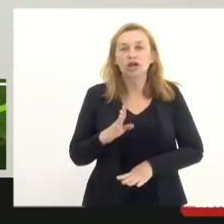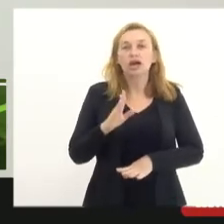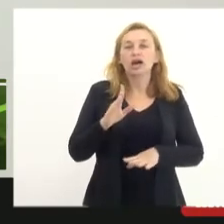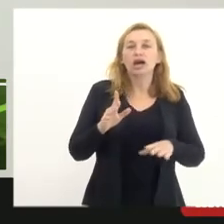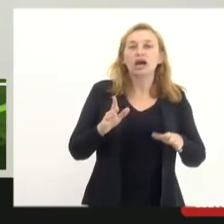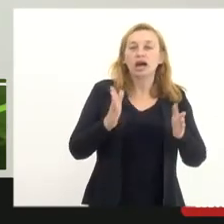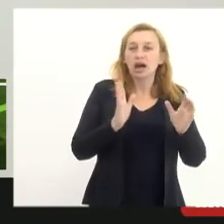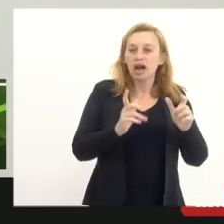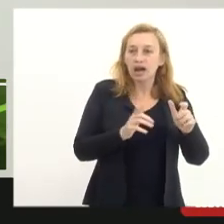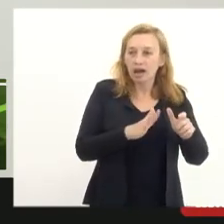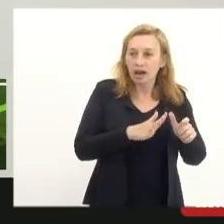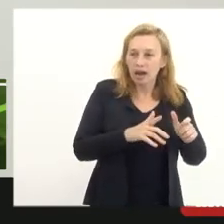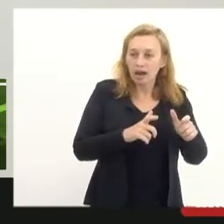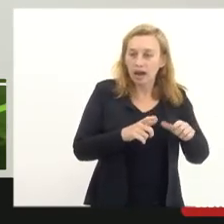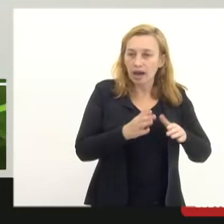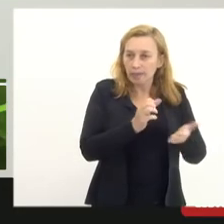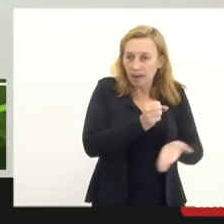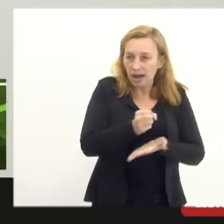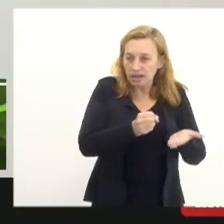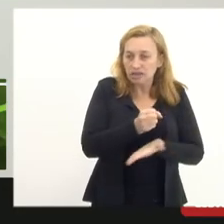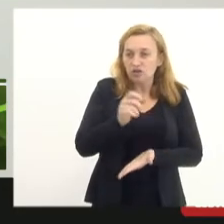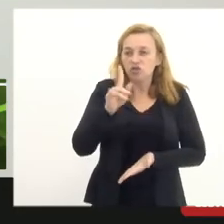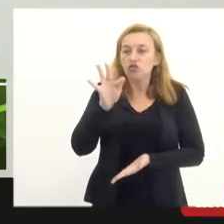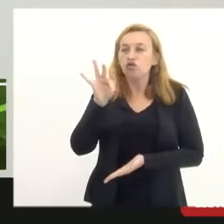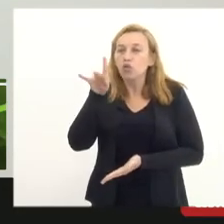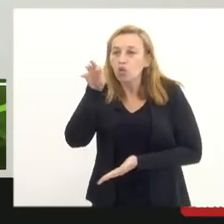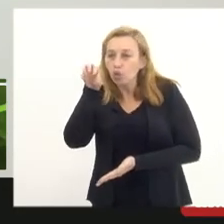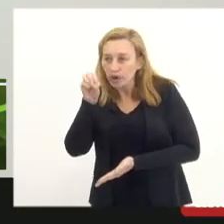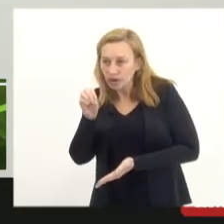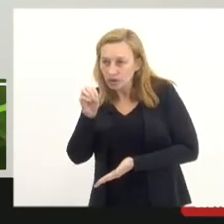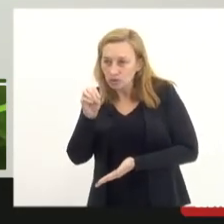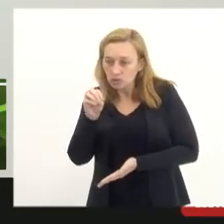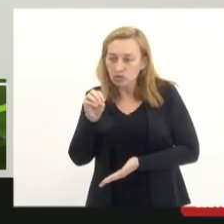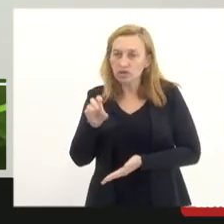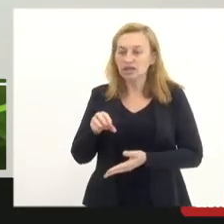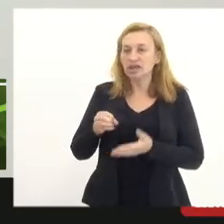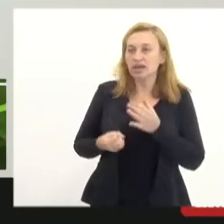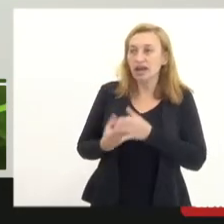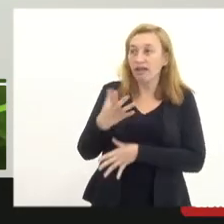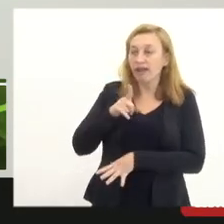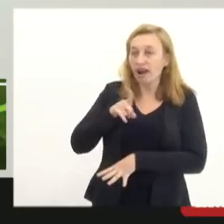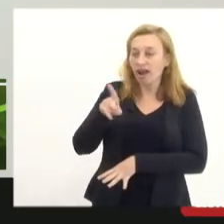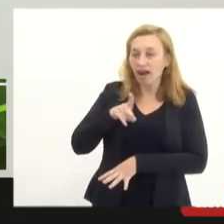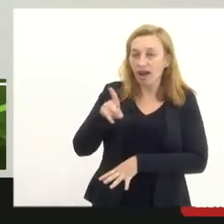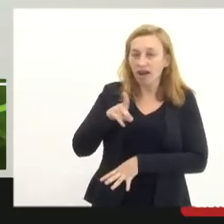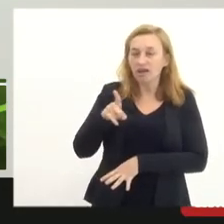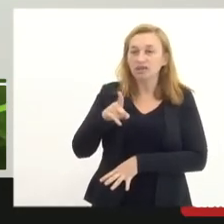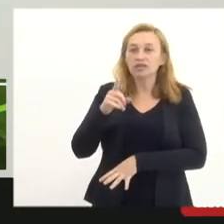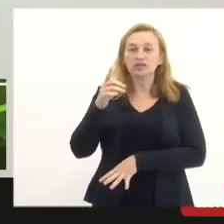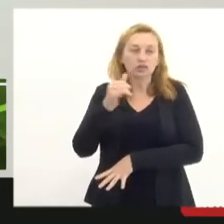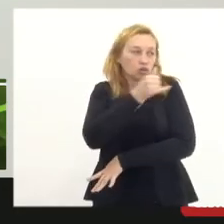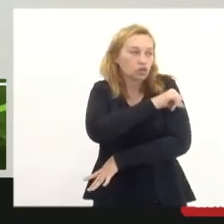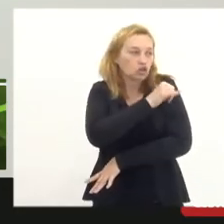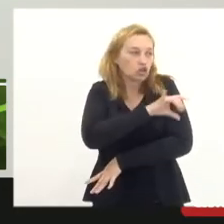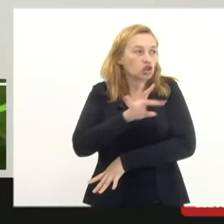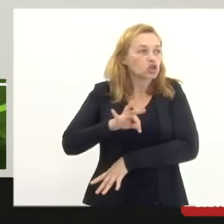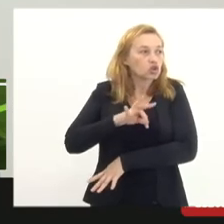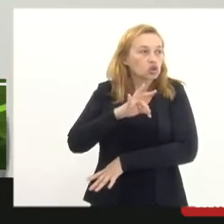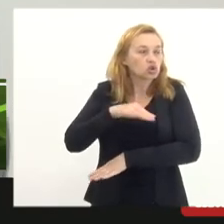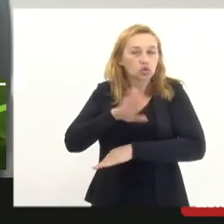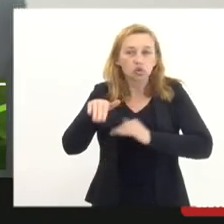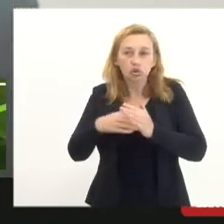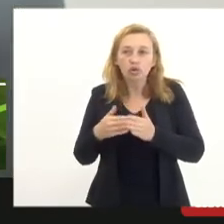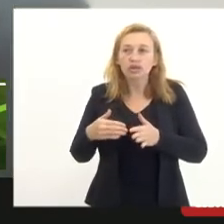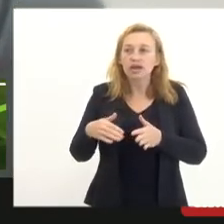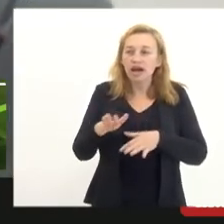como eu mencionei que a base será feita na Triunfo, né, que é aqui no Rio de Janeiro, toda a parte de fluidos também